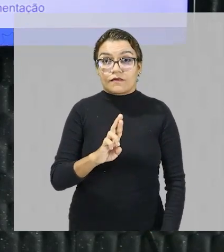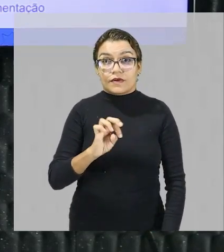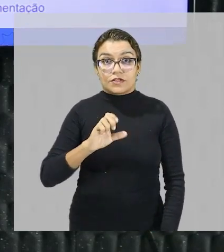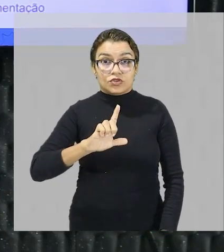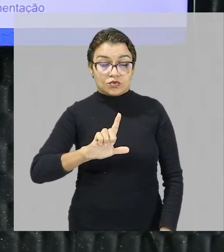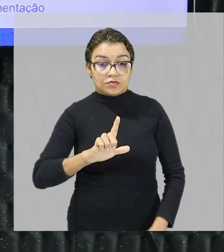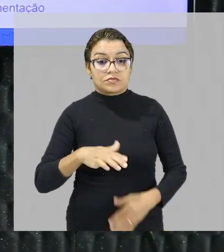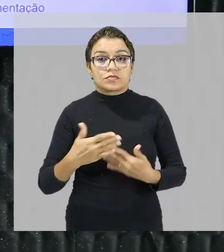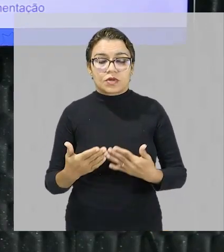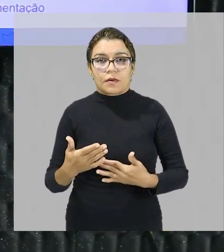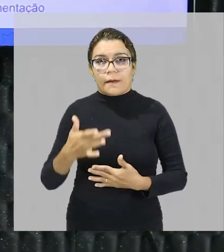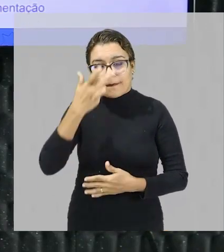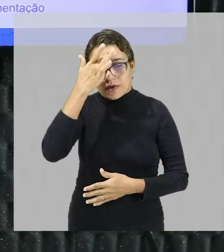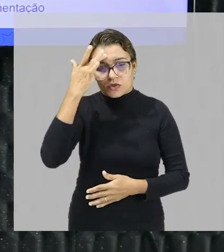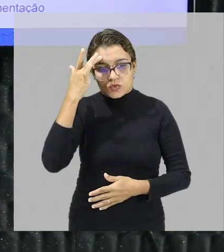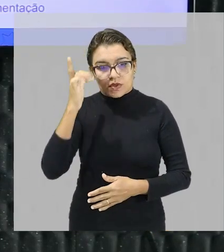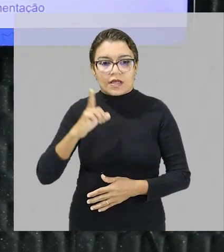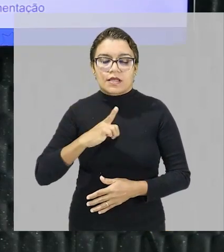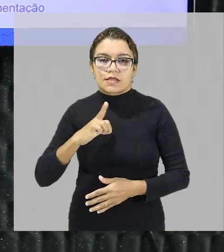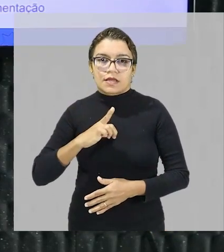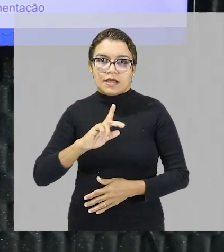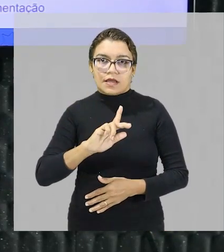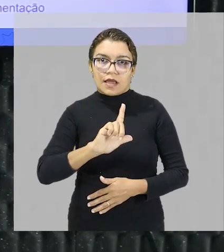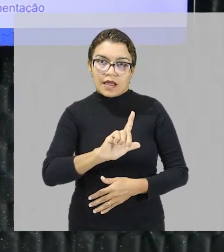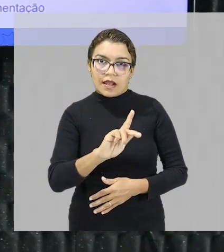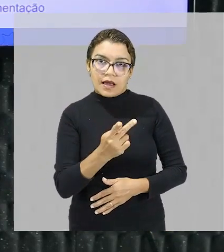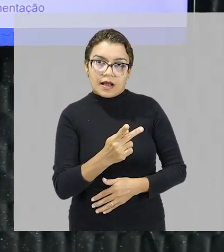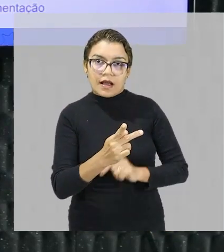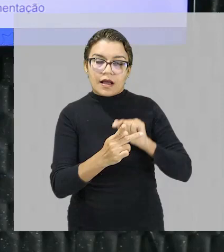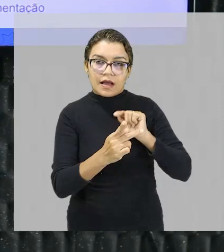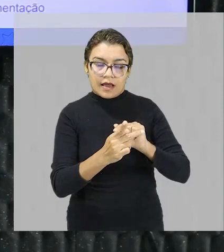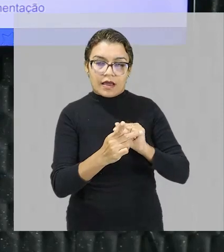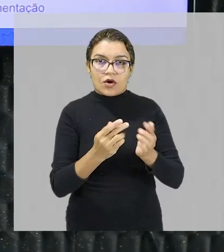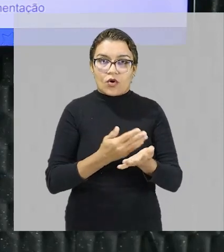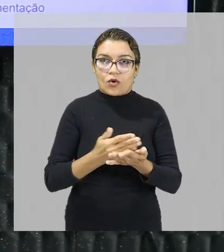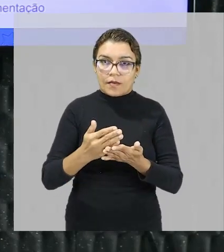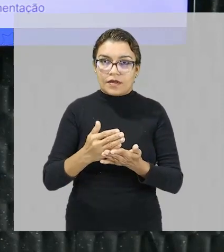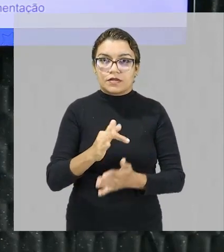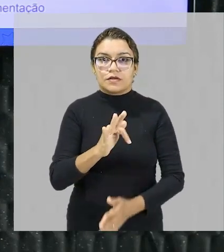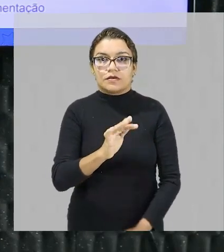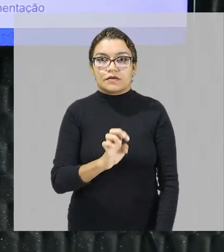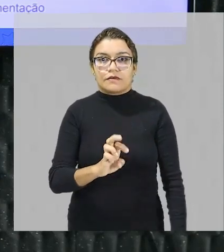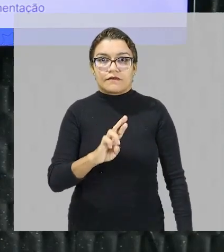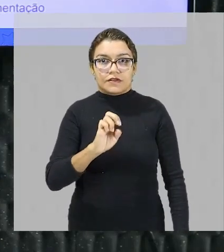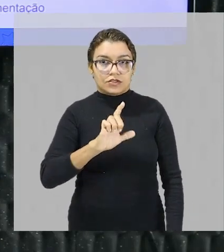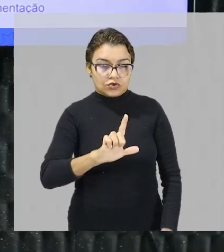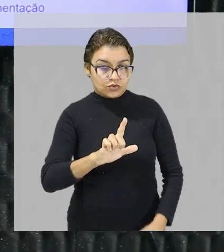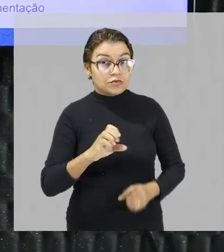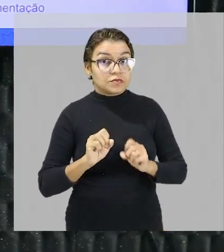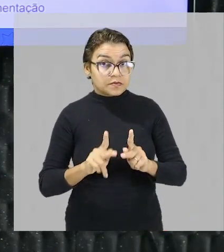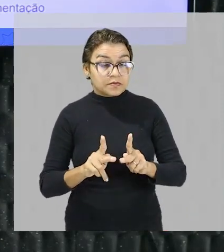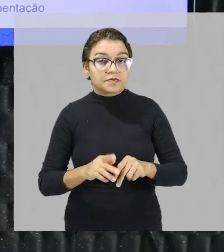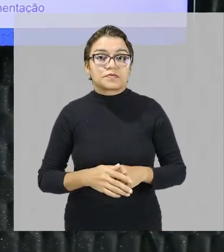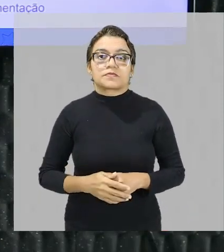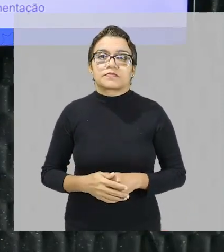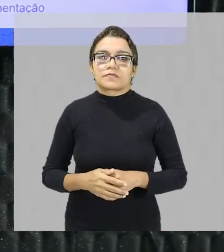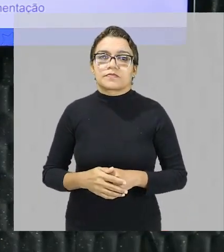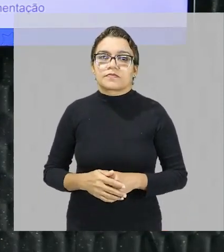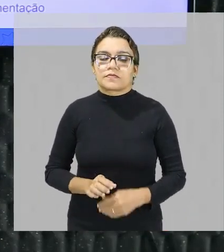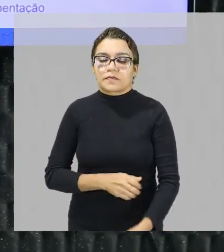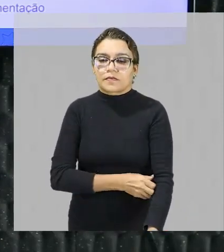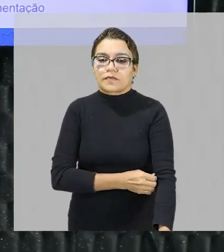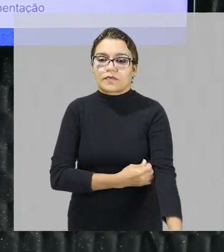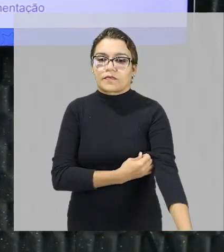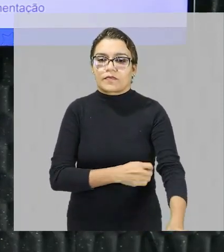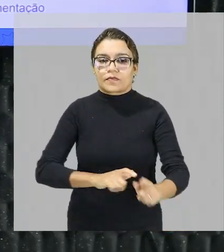Que o indivíduo que tem a maior concentração de LH, ele está no início do período fértil, certo? Então vamos aqui.